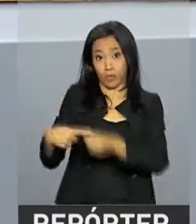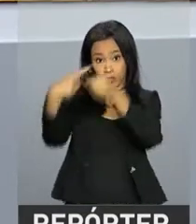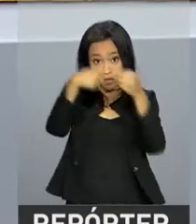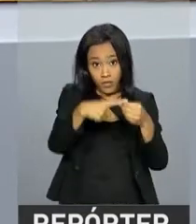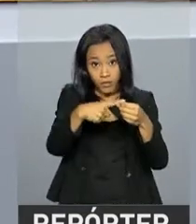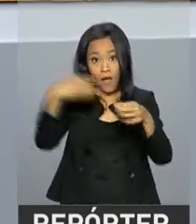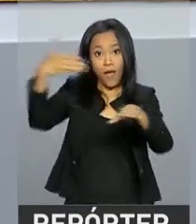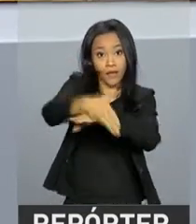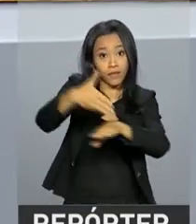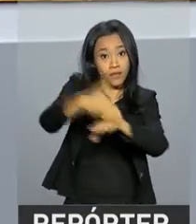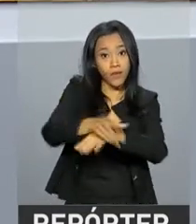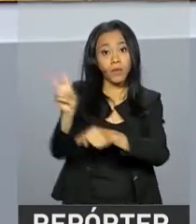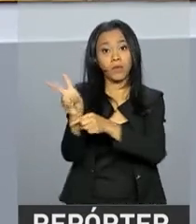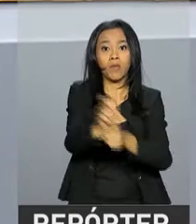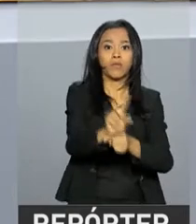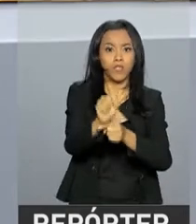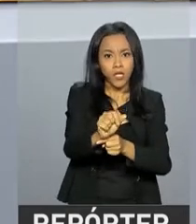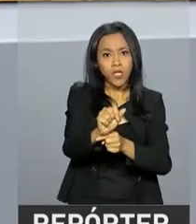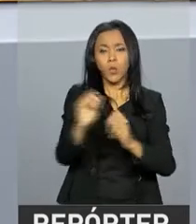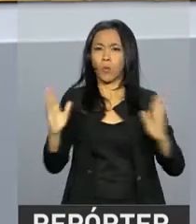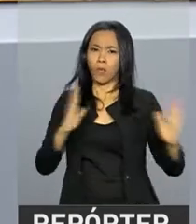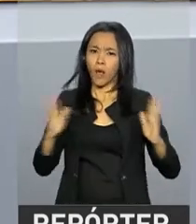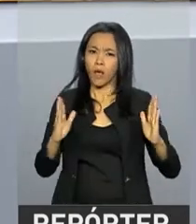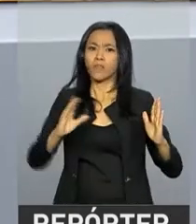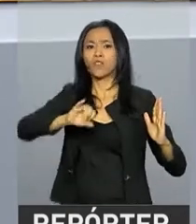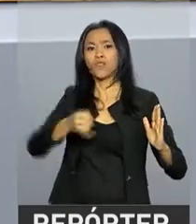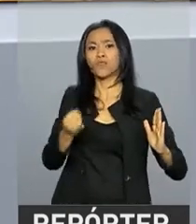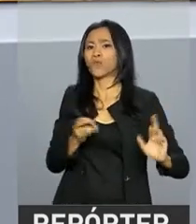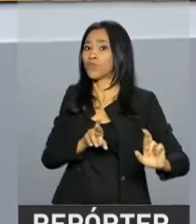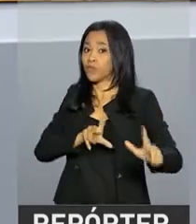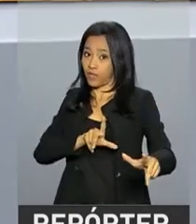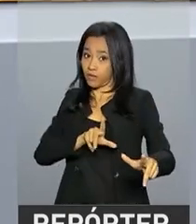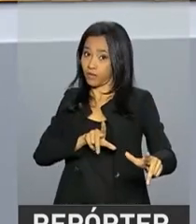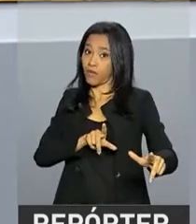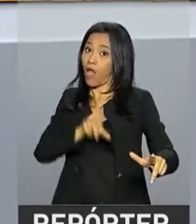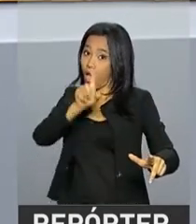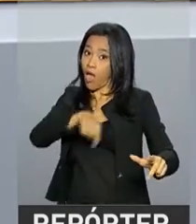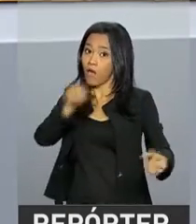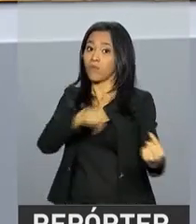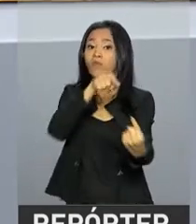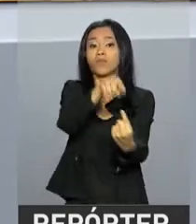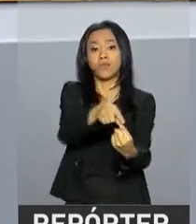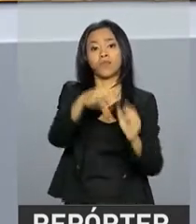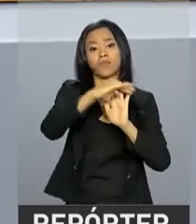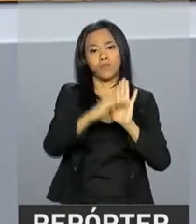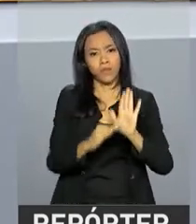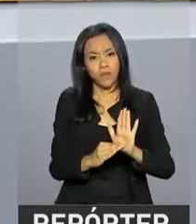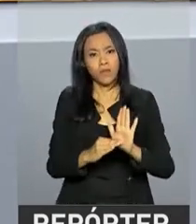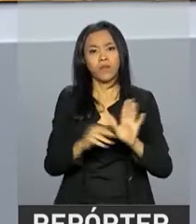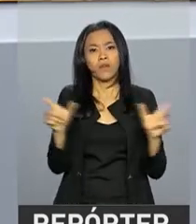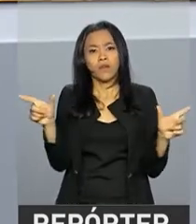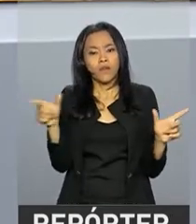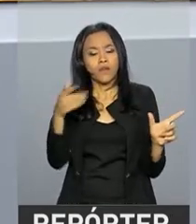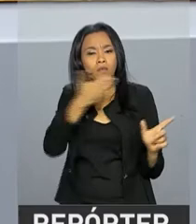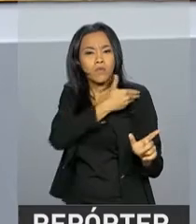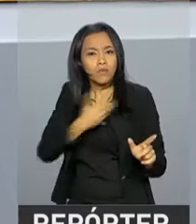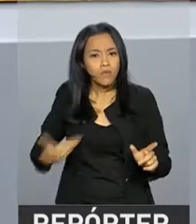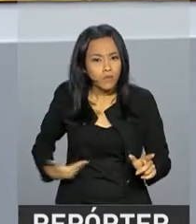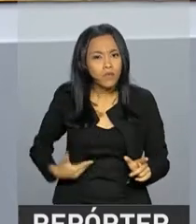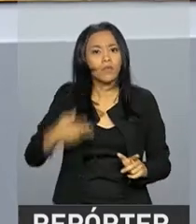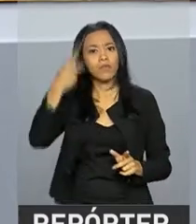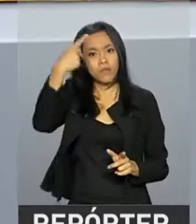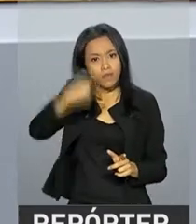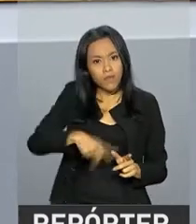acessarem linhas de financiamento com prazos e juros diferenciados esses são os objetivos do programa de desenvolvimento e